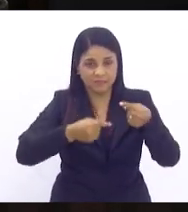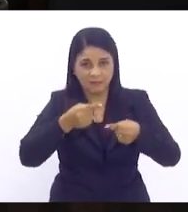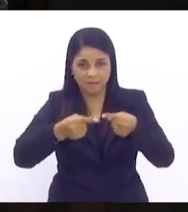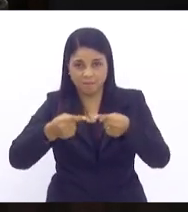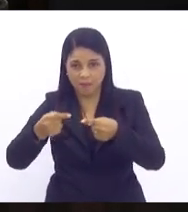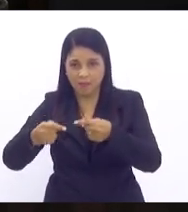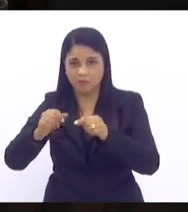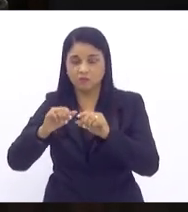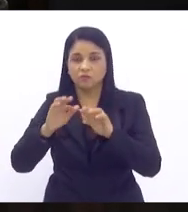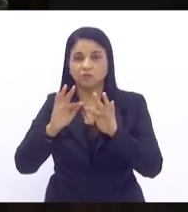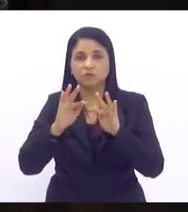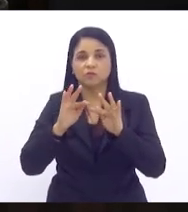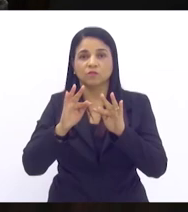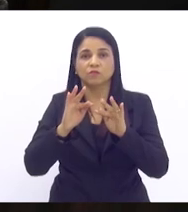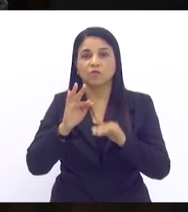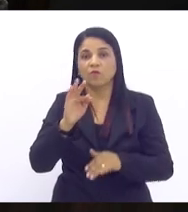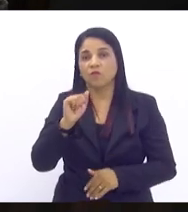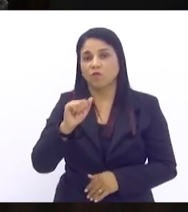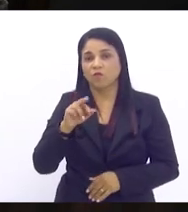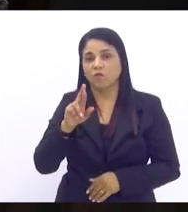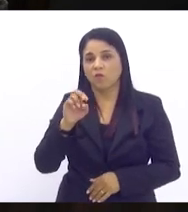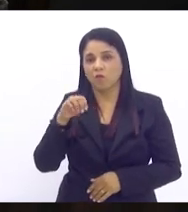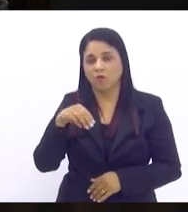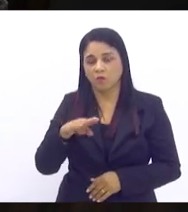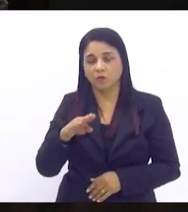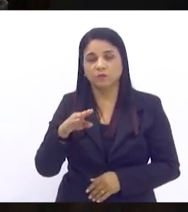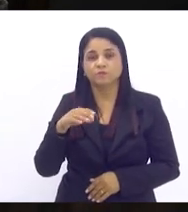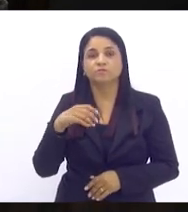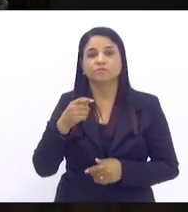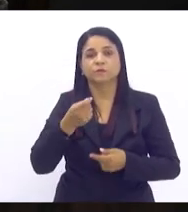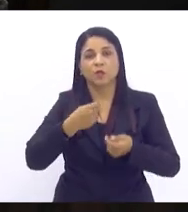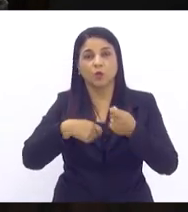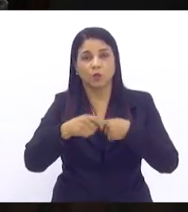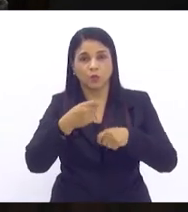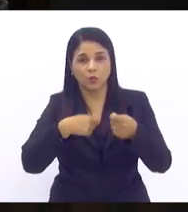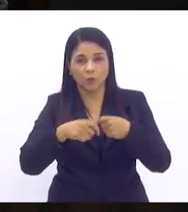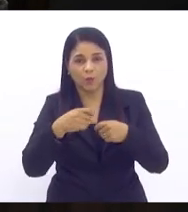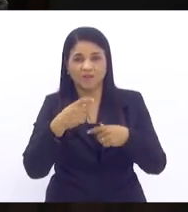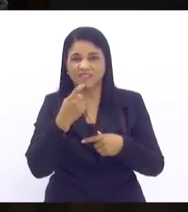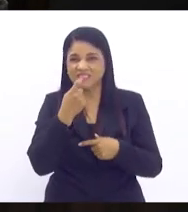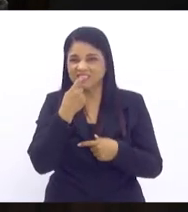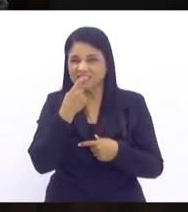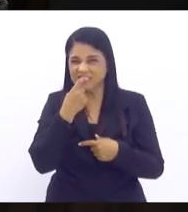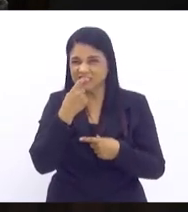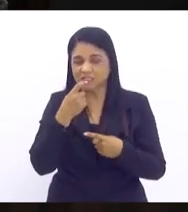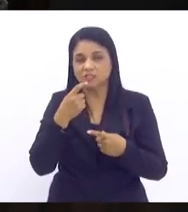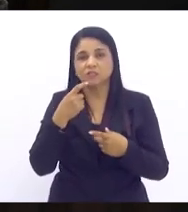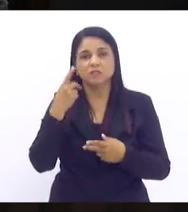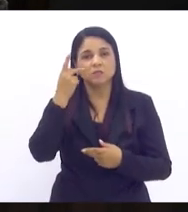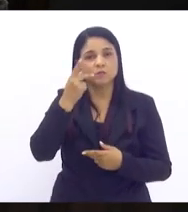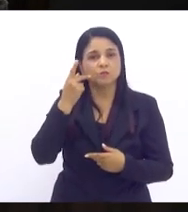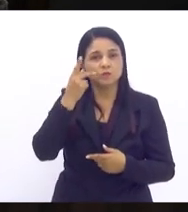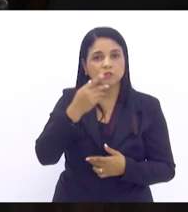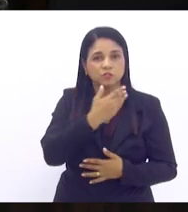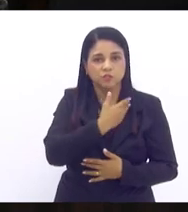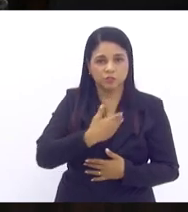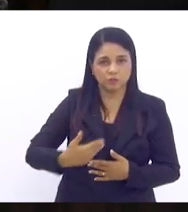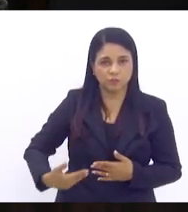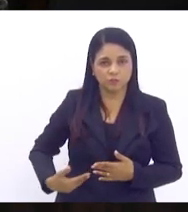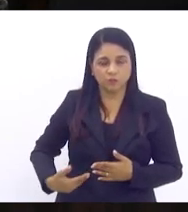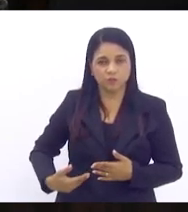de Desenvolvimento Econômico, deputada Marta Rocha, sobre plástico e políticas públicas,